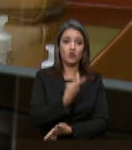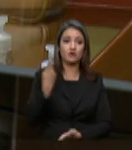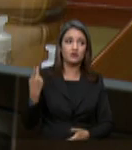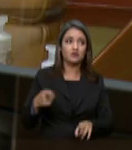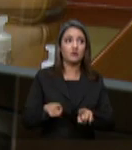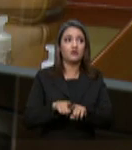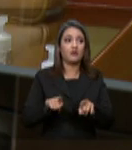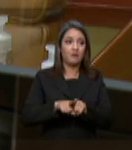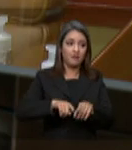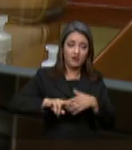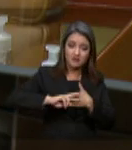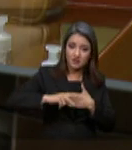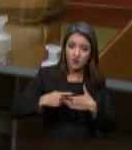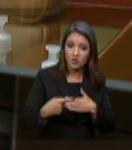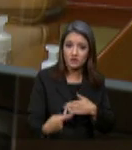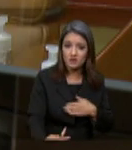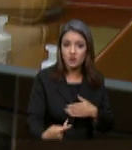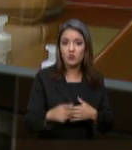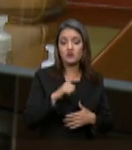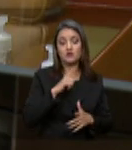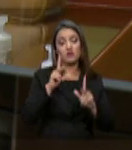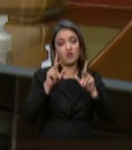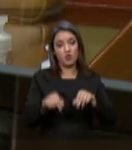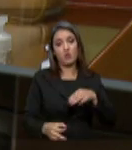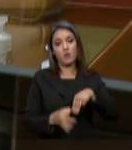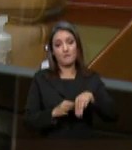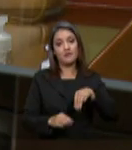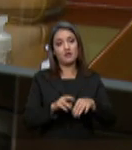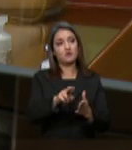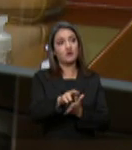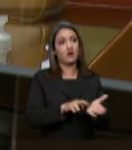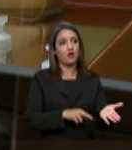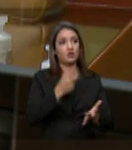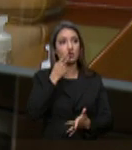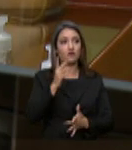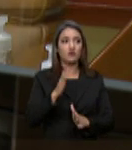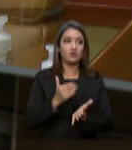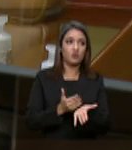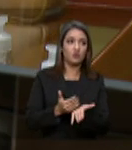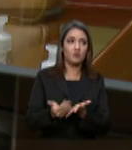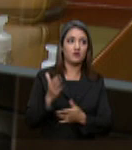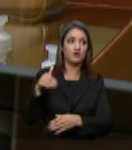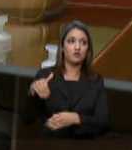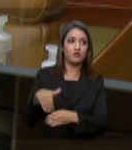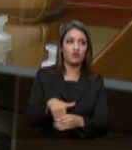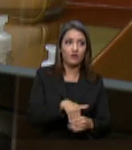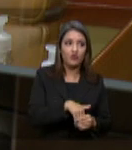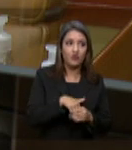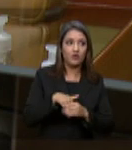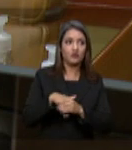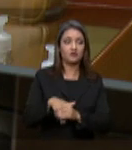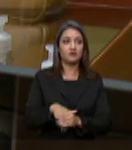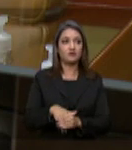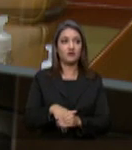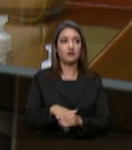consequências como bem demonstrou o ministro relator desde o início de seu voto especialmente o que nós